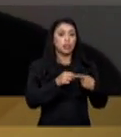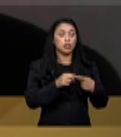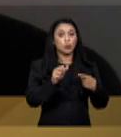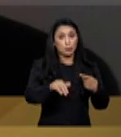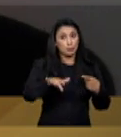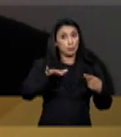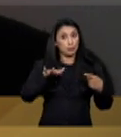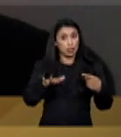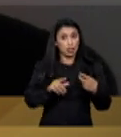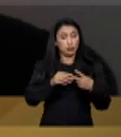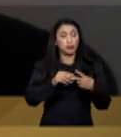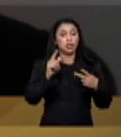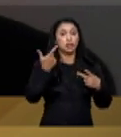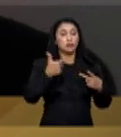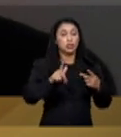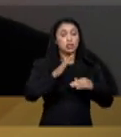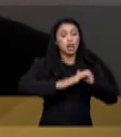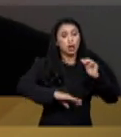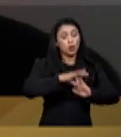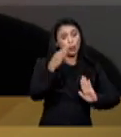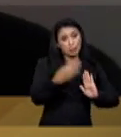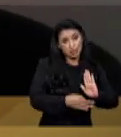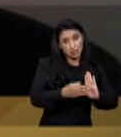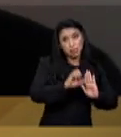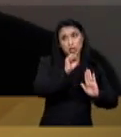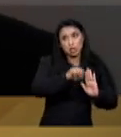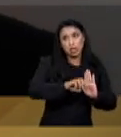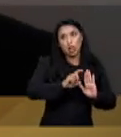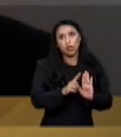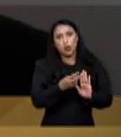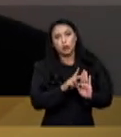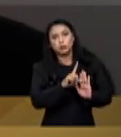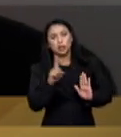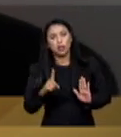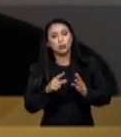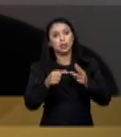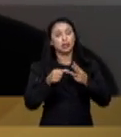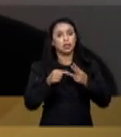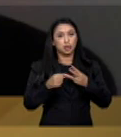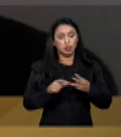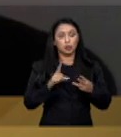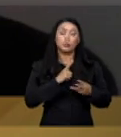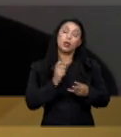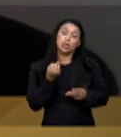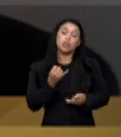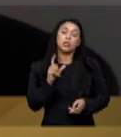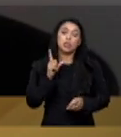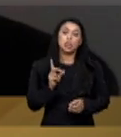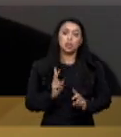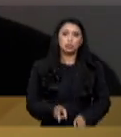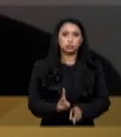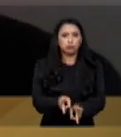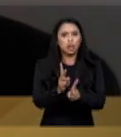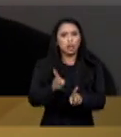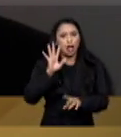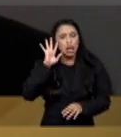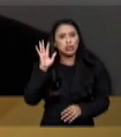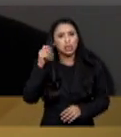na sequência da competência ou incompetência e, por derradeiro, se e mantida a decisão conjunto, dos